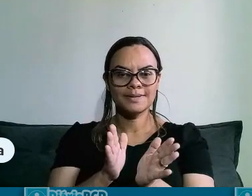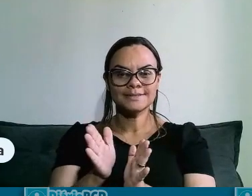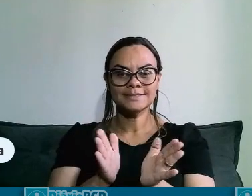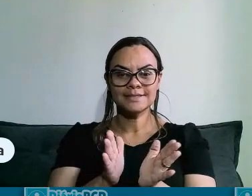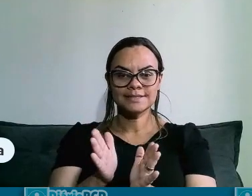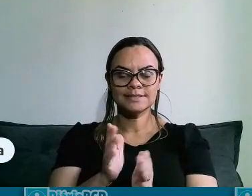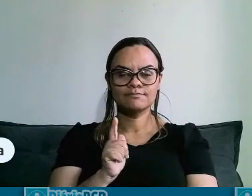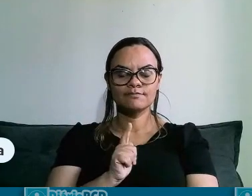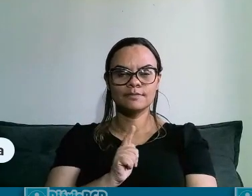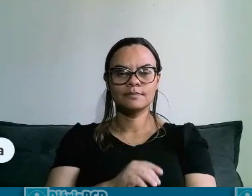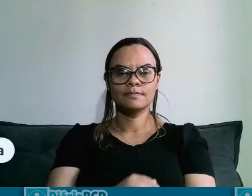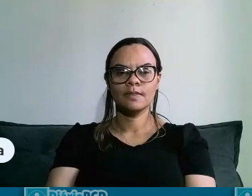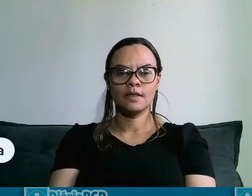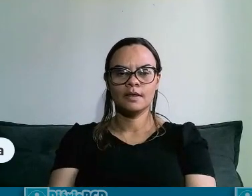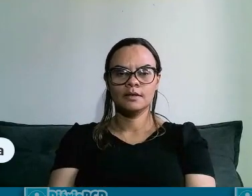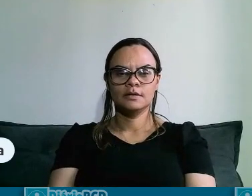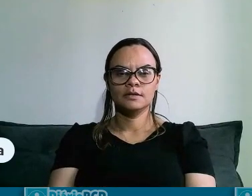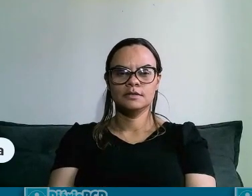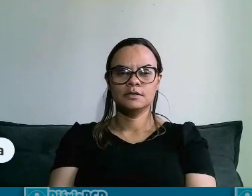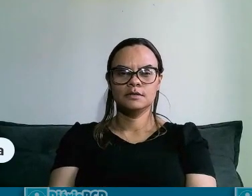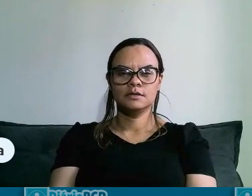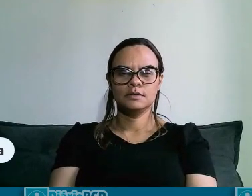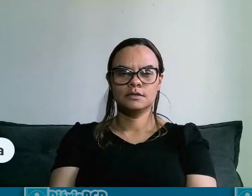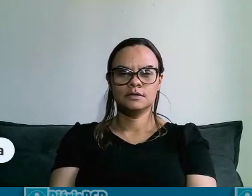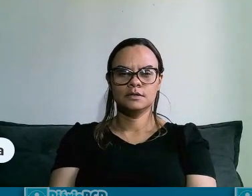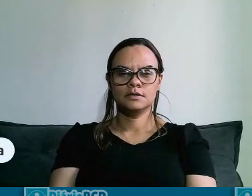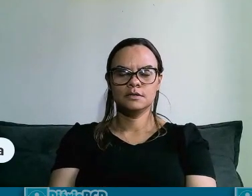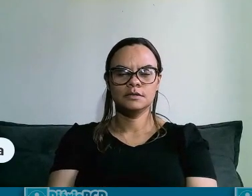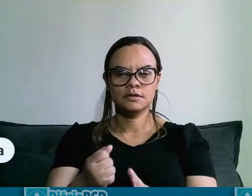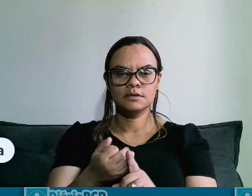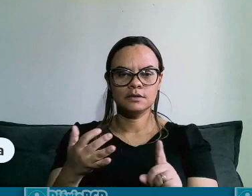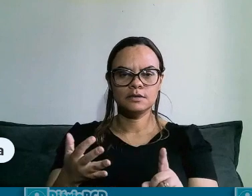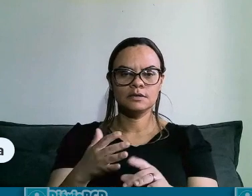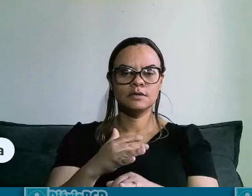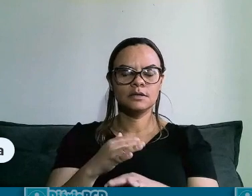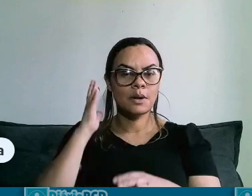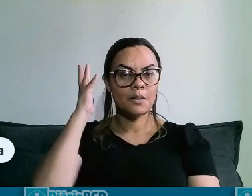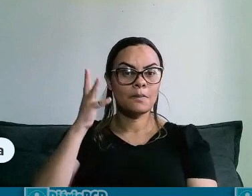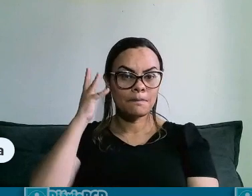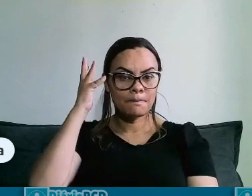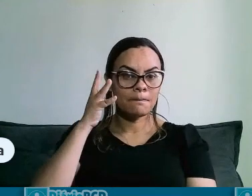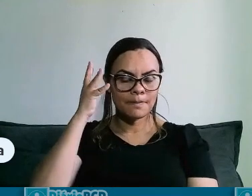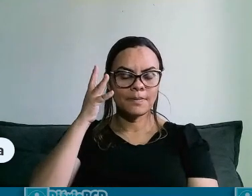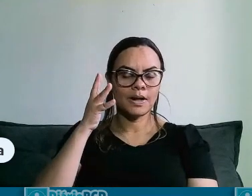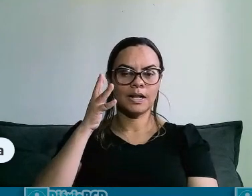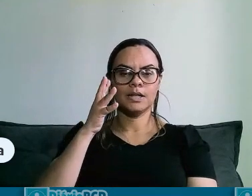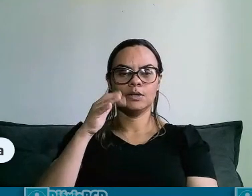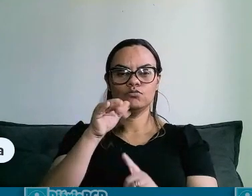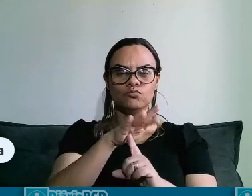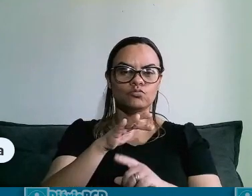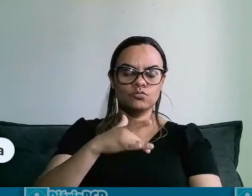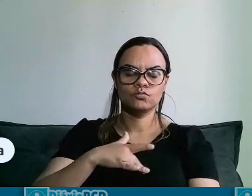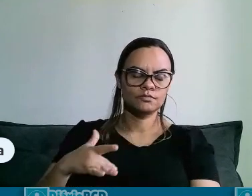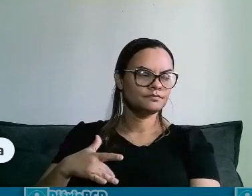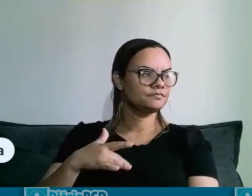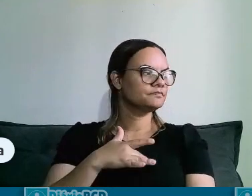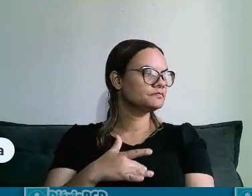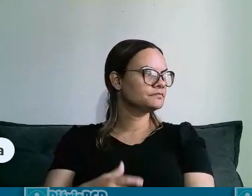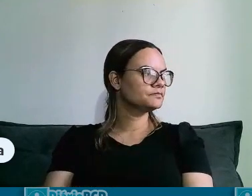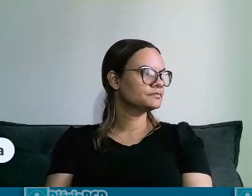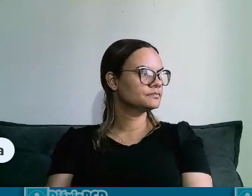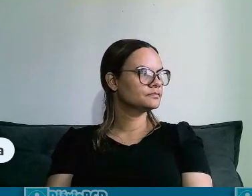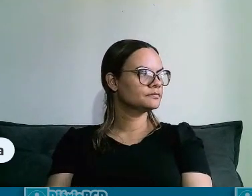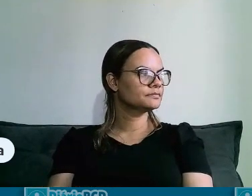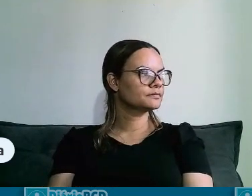já falou na transmissão aqui, a gente também tem um setor de prevenção que realiza palestras e feiras de saúde, caso as empresas, né,